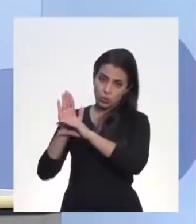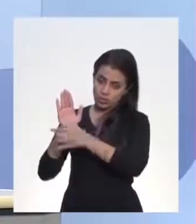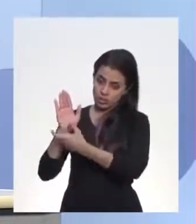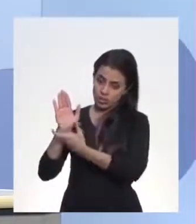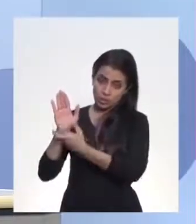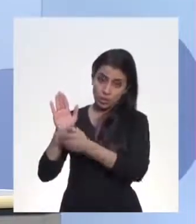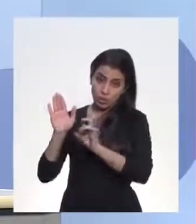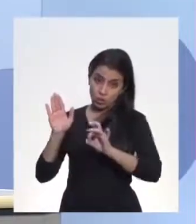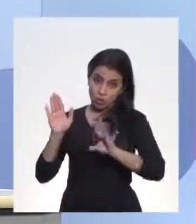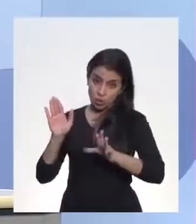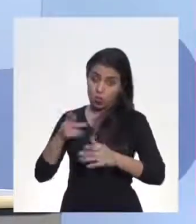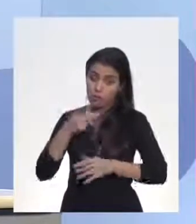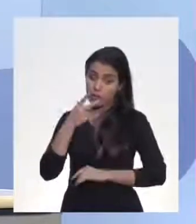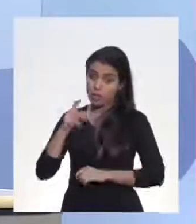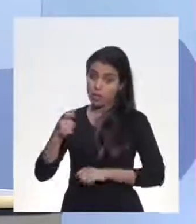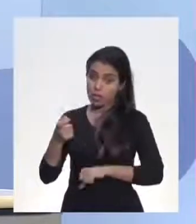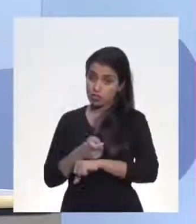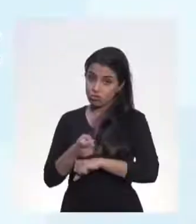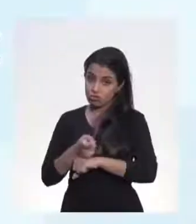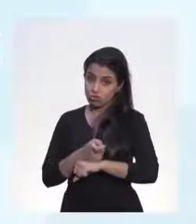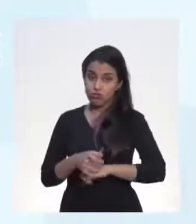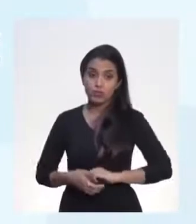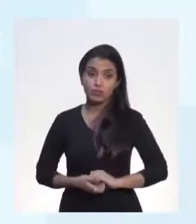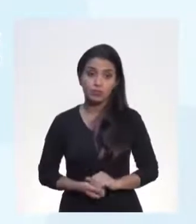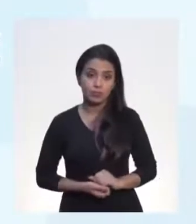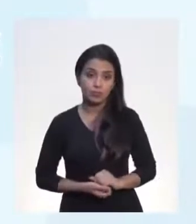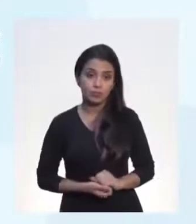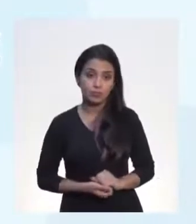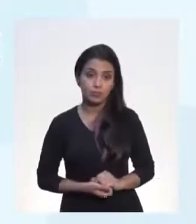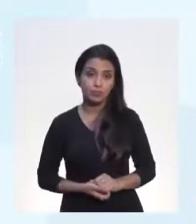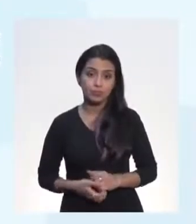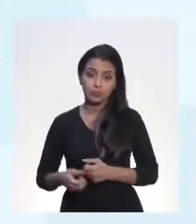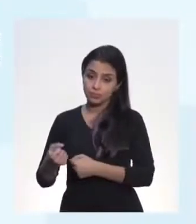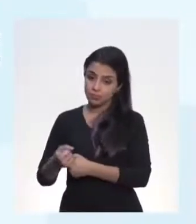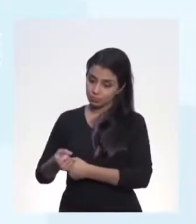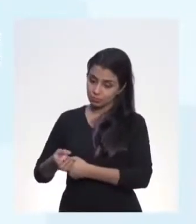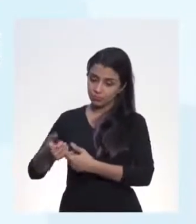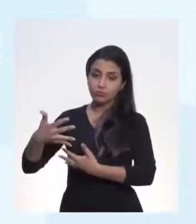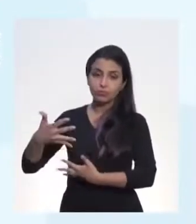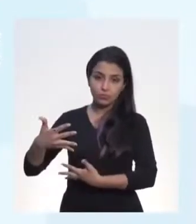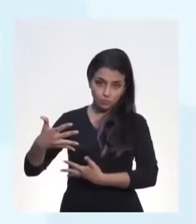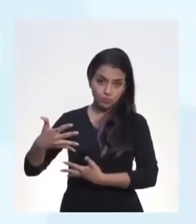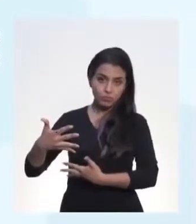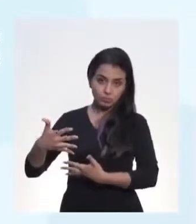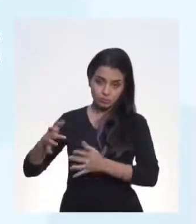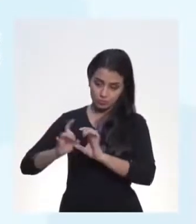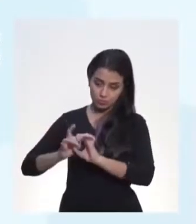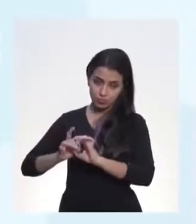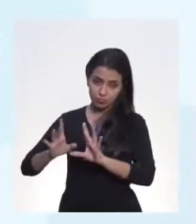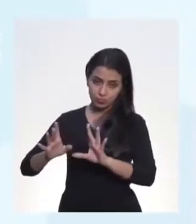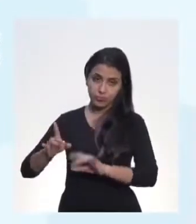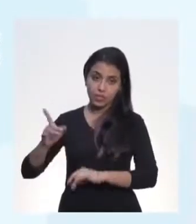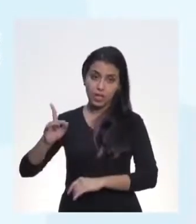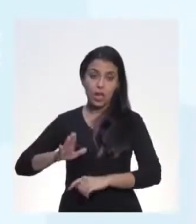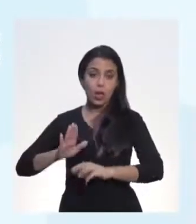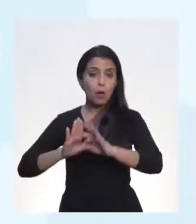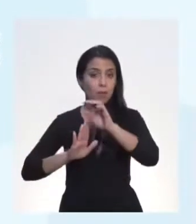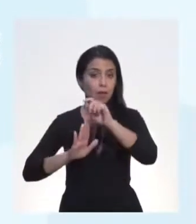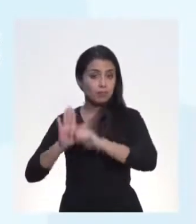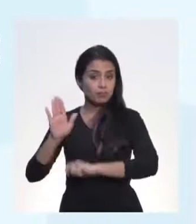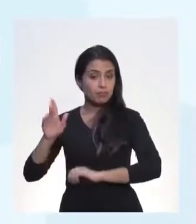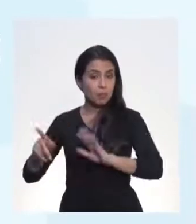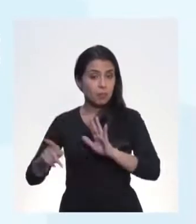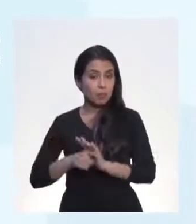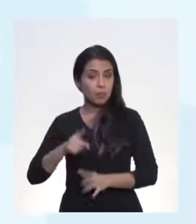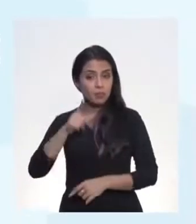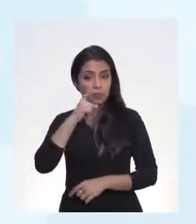das adjetivas agora. Na tela, o chat estando aberto, gente, é uma redação de vestibular.